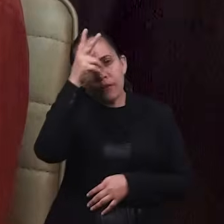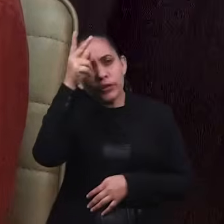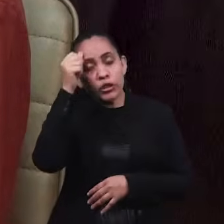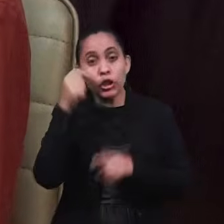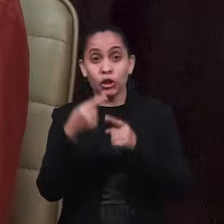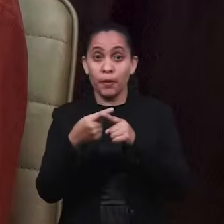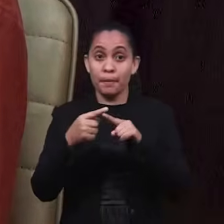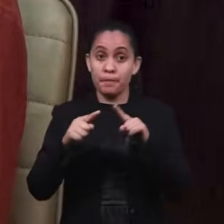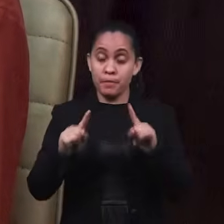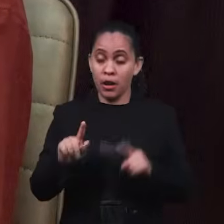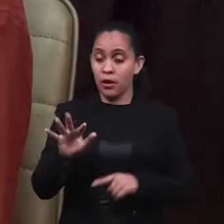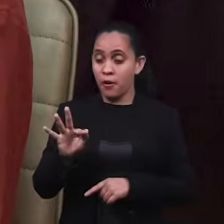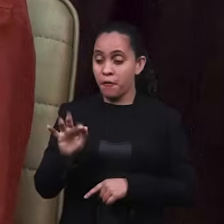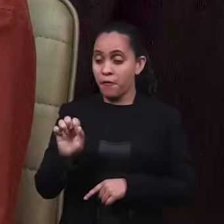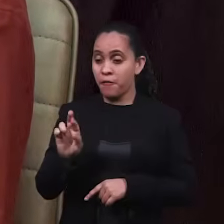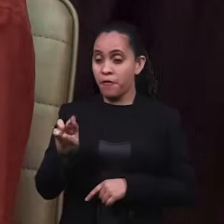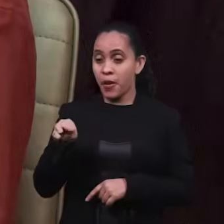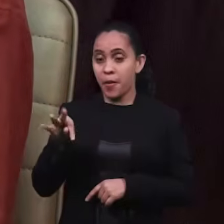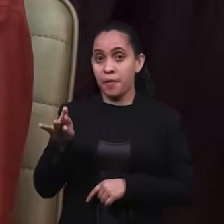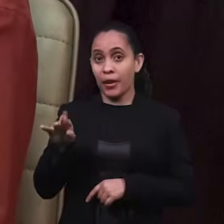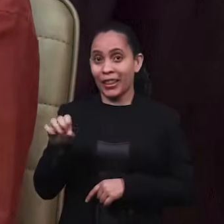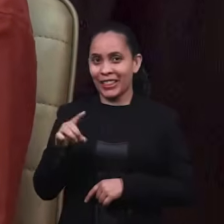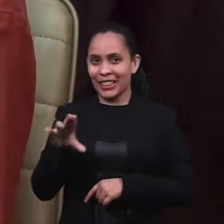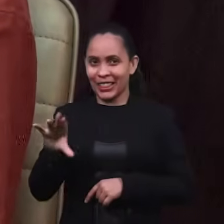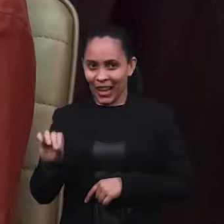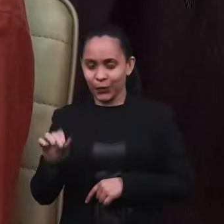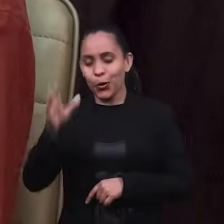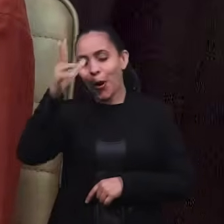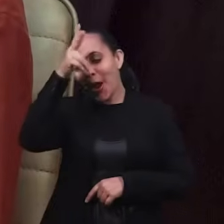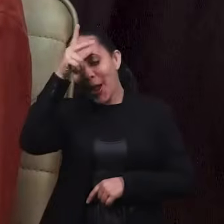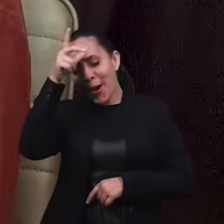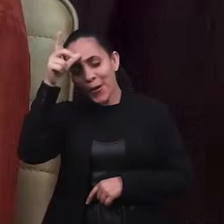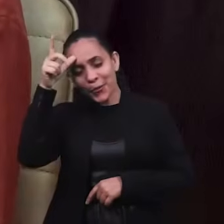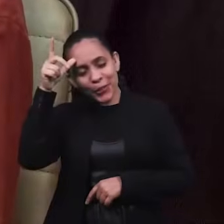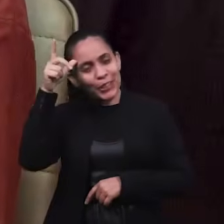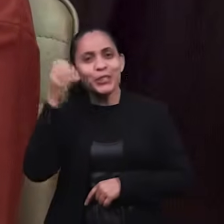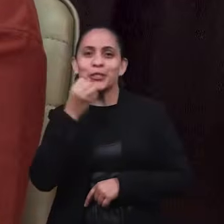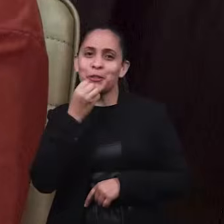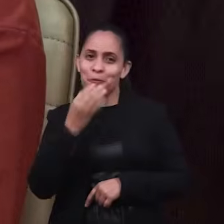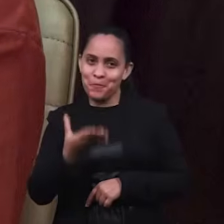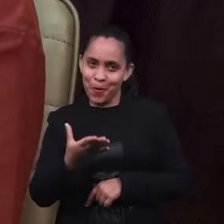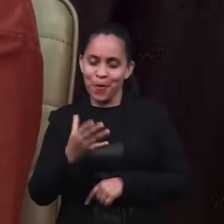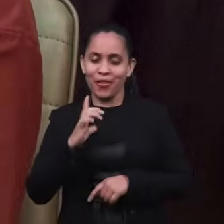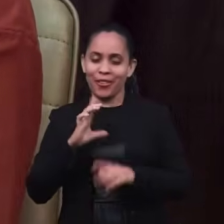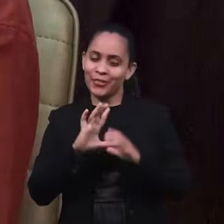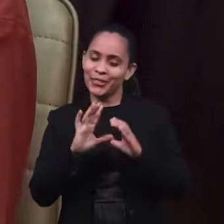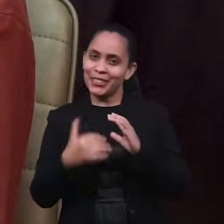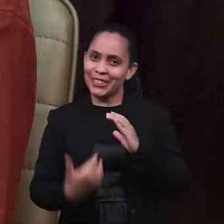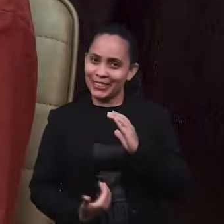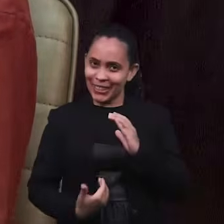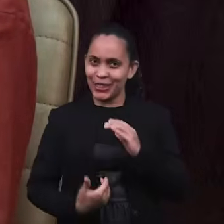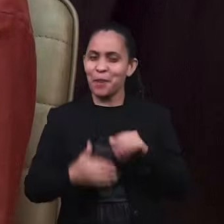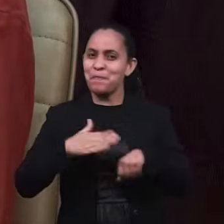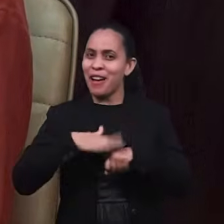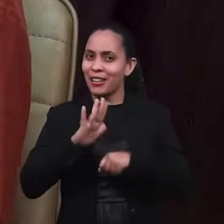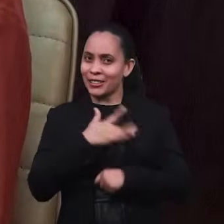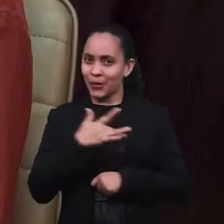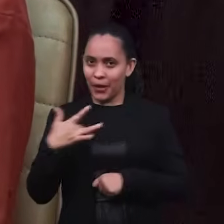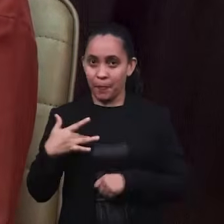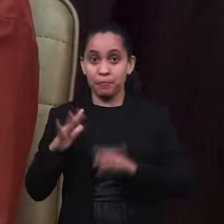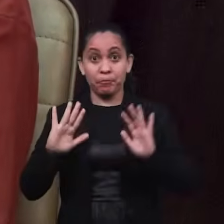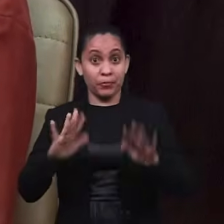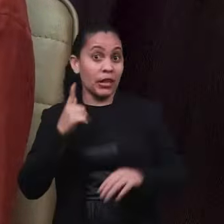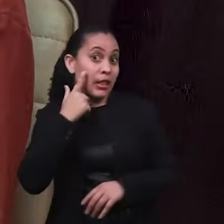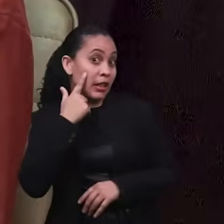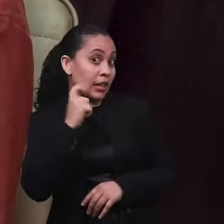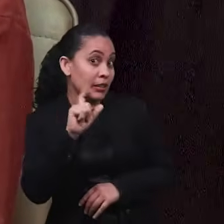refrigerante saudável. Refrigerante melhorado. É, muito melhor, né? Que ele tem todos os seus benefícios, né? Ótimo. Mas eu acho interessante a